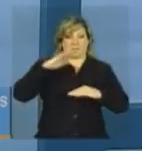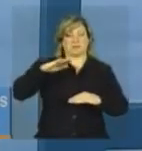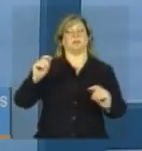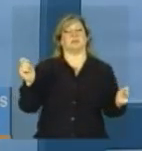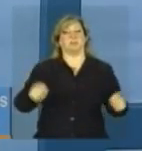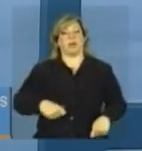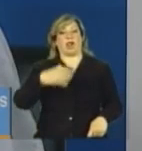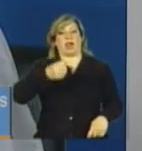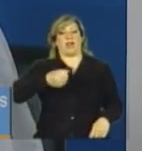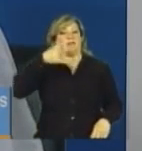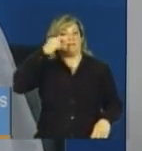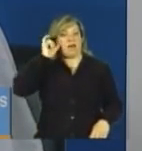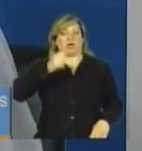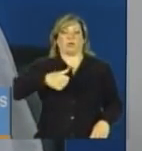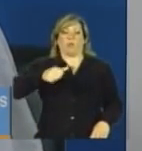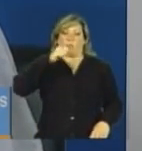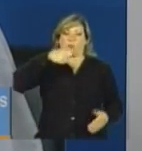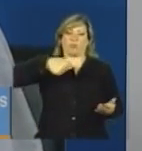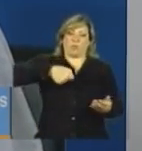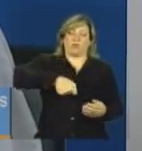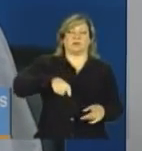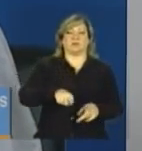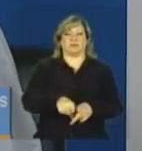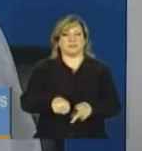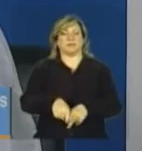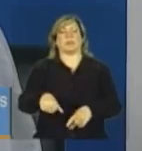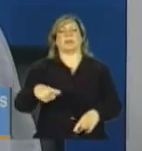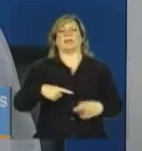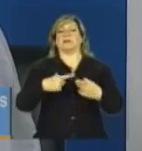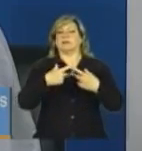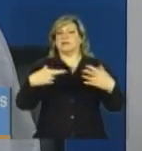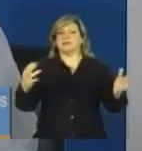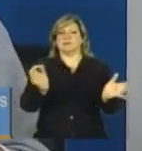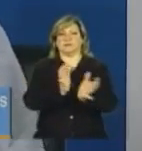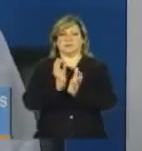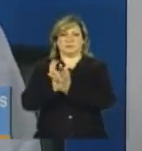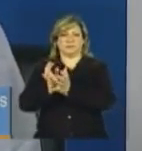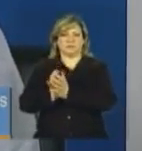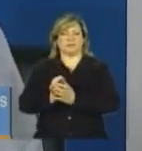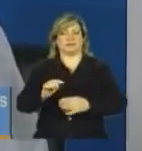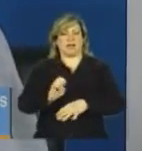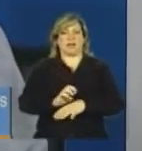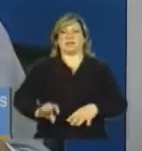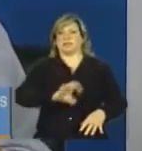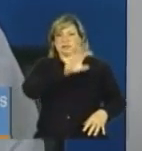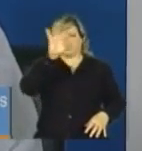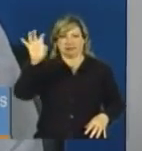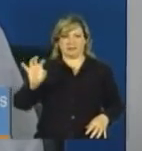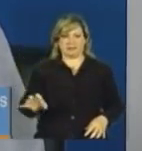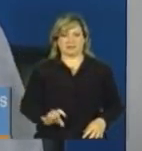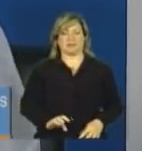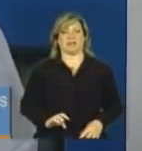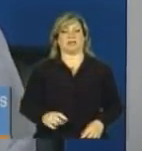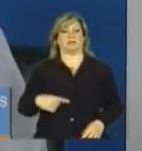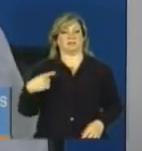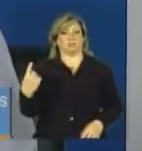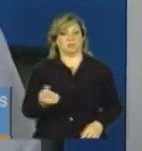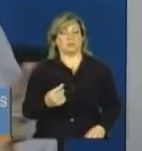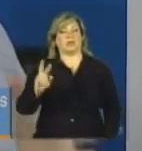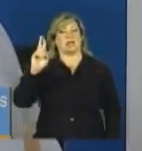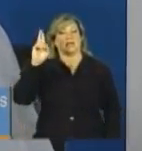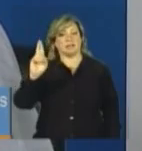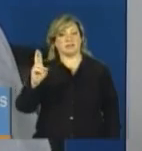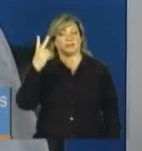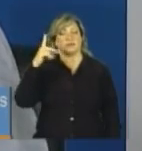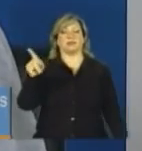Gerais, eh, que são eh também recursos e gestão via estados. Então aí os estados são os